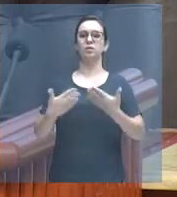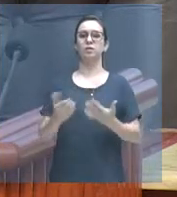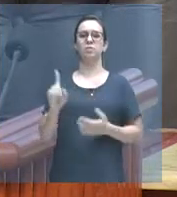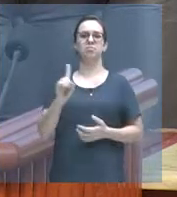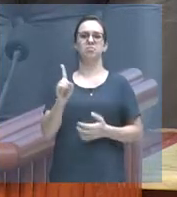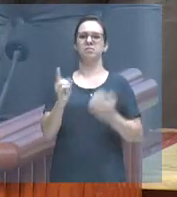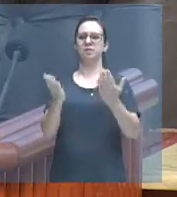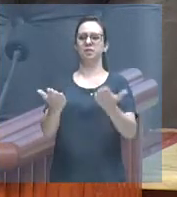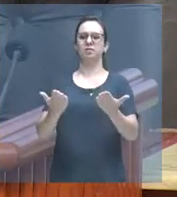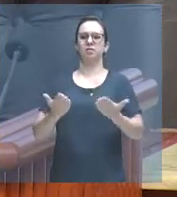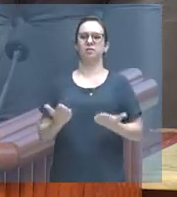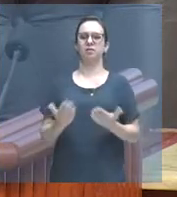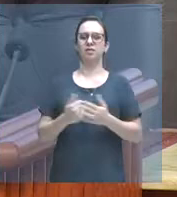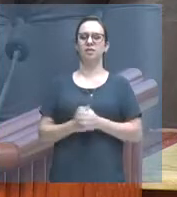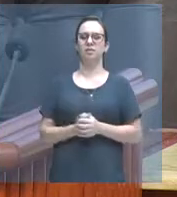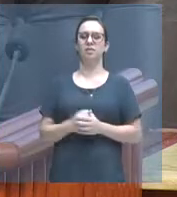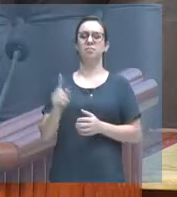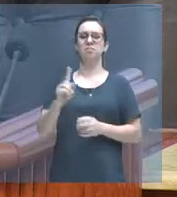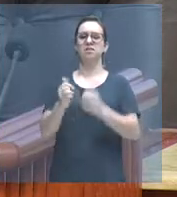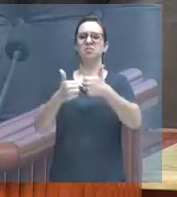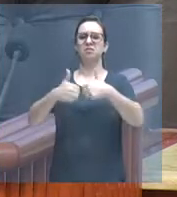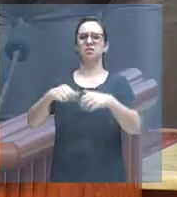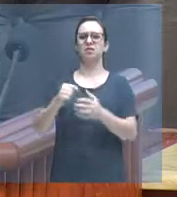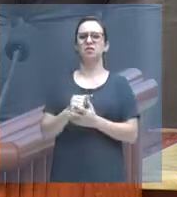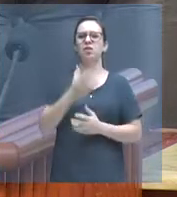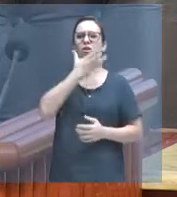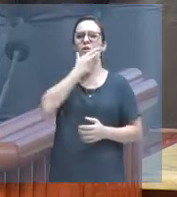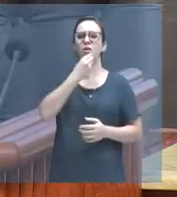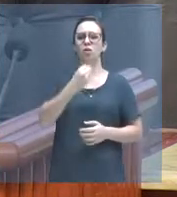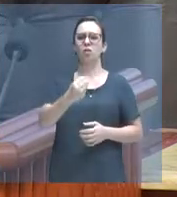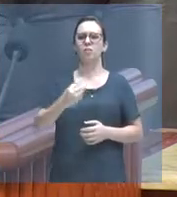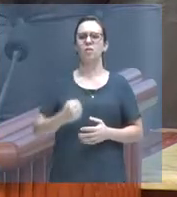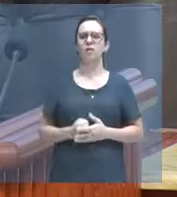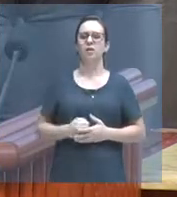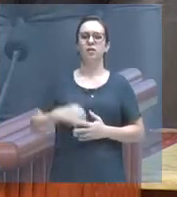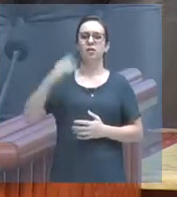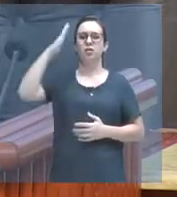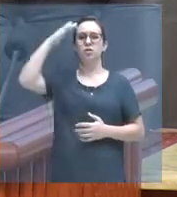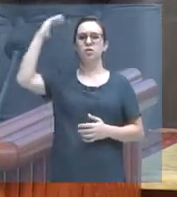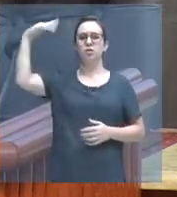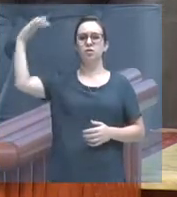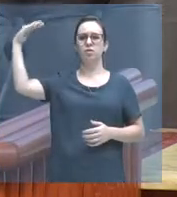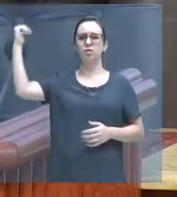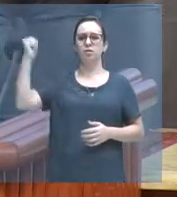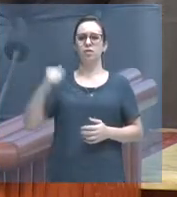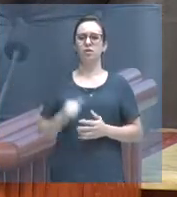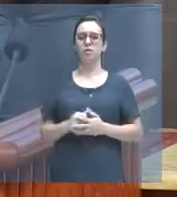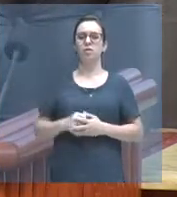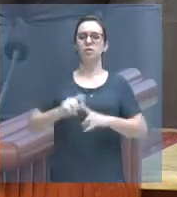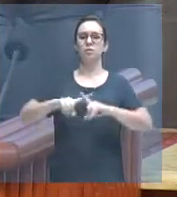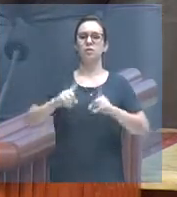Não se converta em um homem de sucesso, senão num homem de valores.